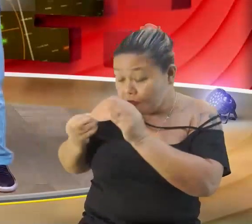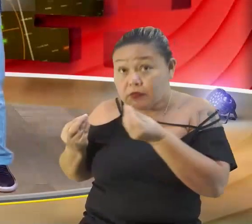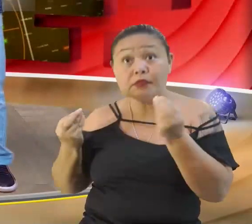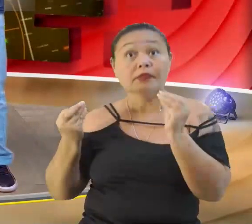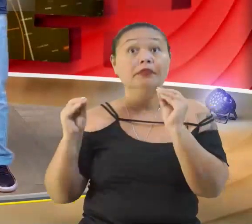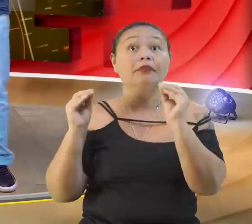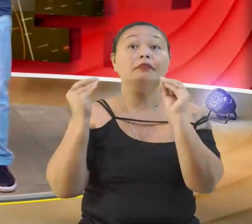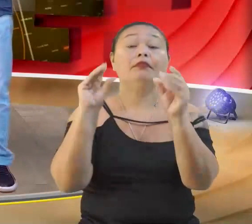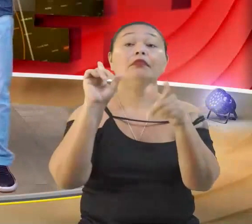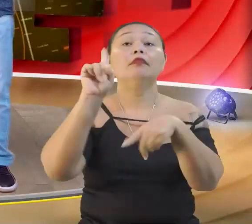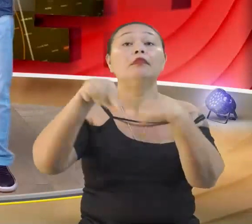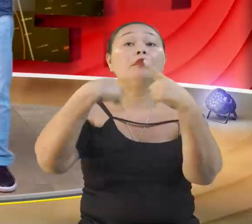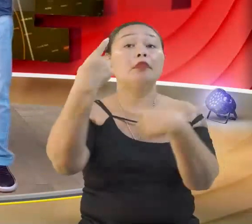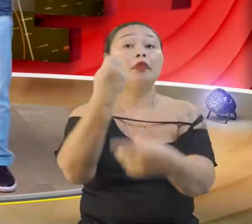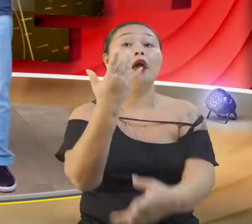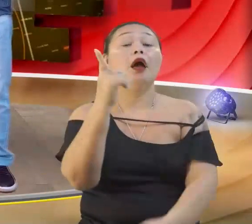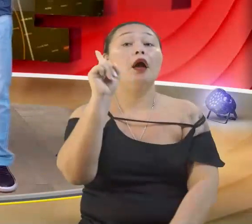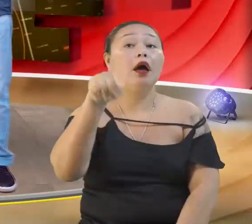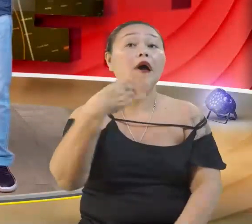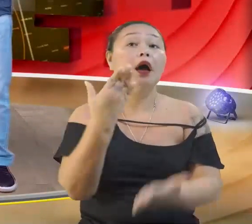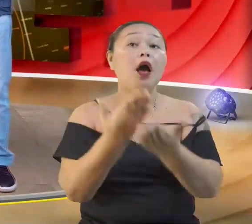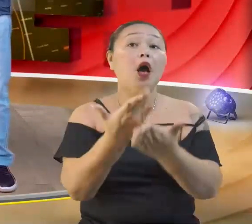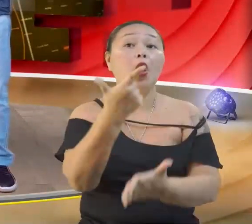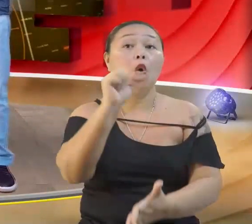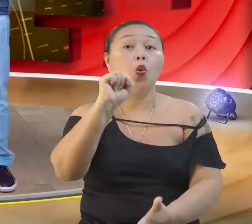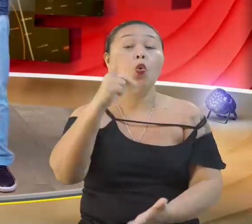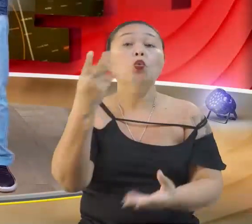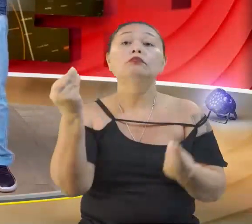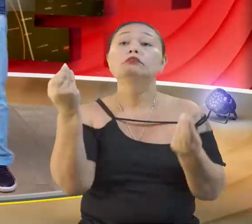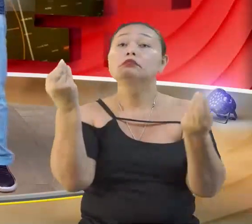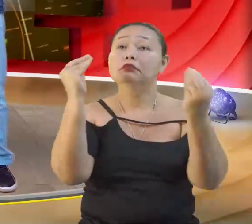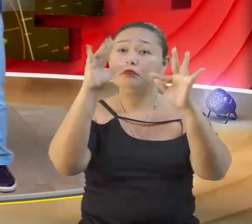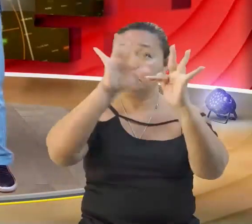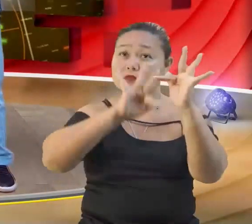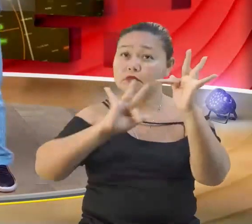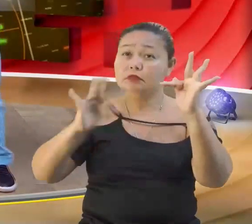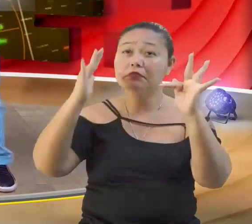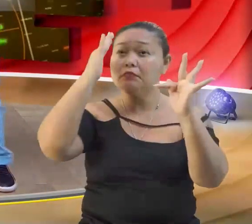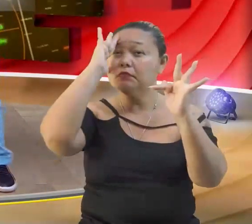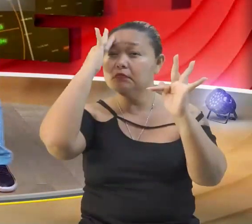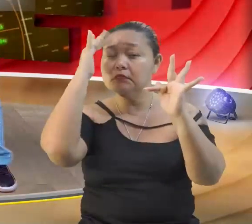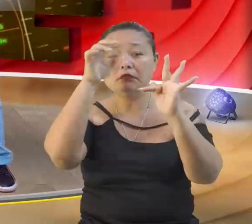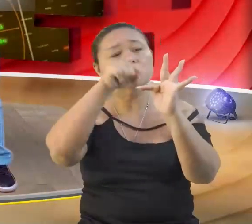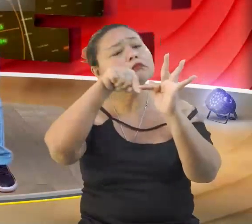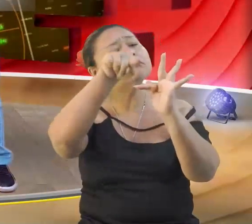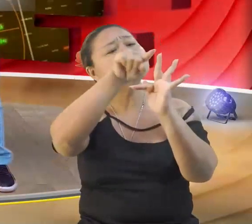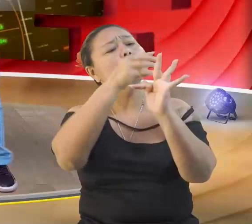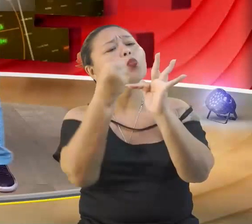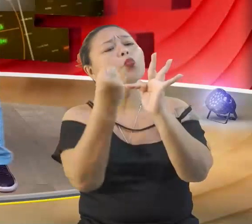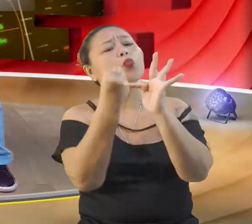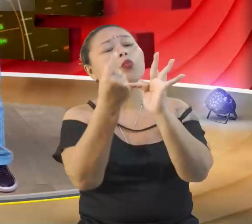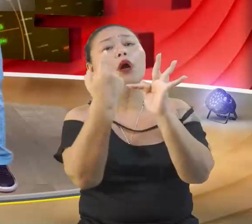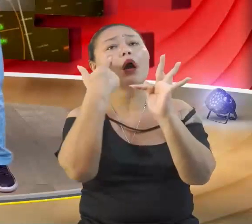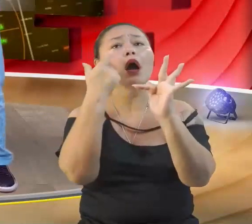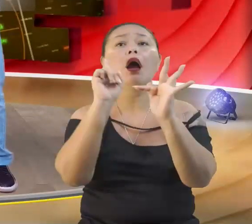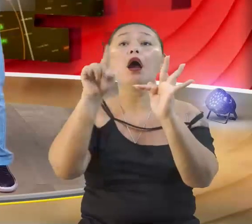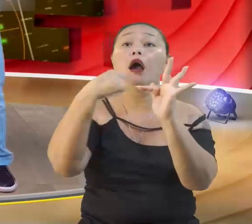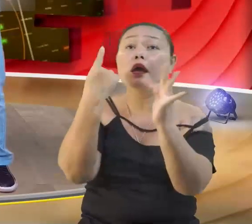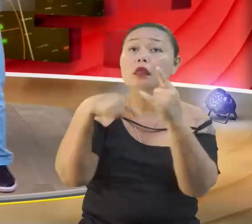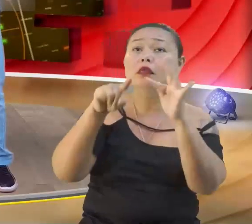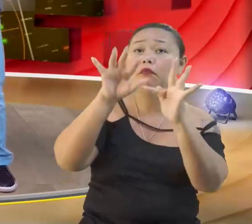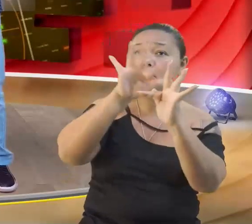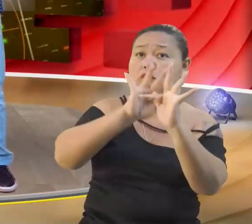Aula 28, trabalhamos o plano cartesiano, nós entendemos como é o plano cartesiano e vimos já algumas coisas de gráfico,